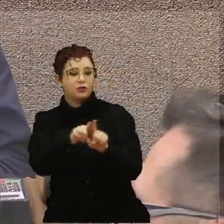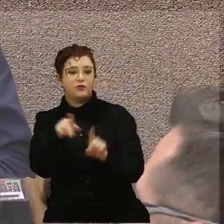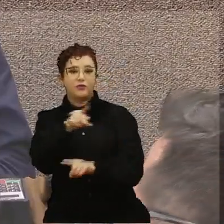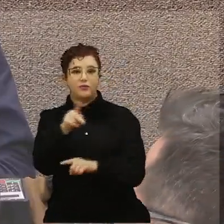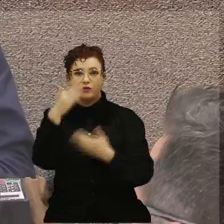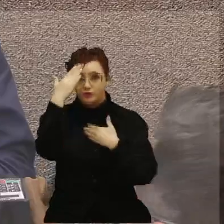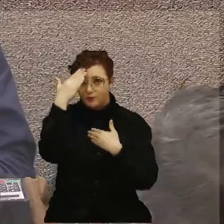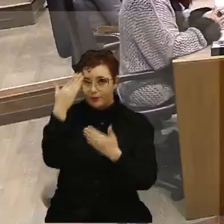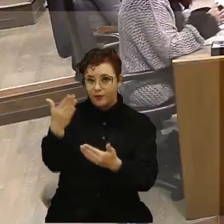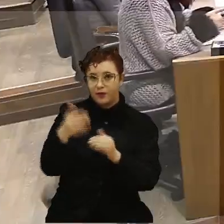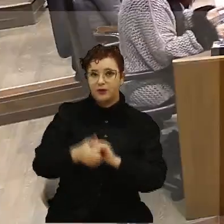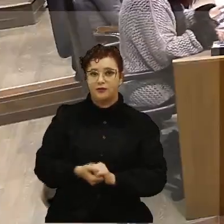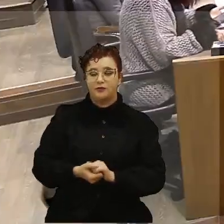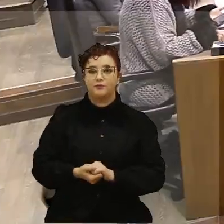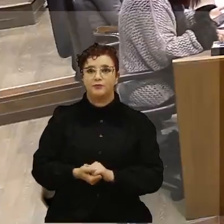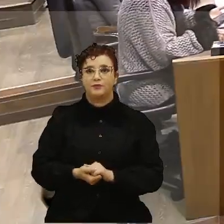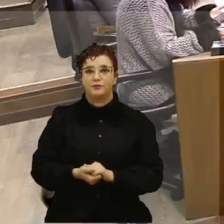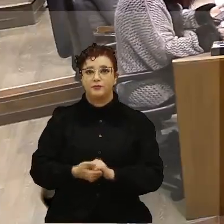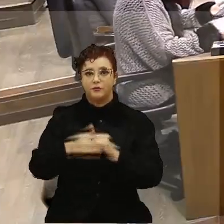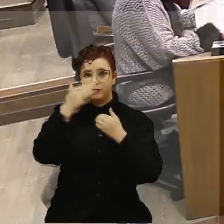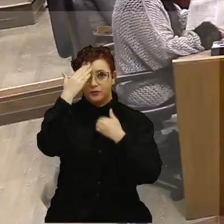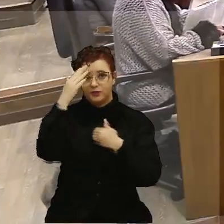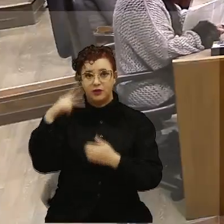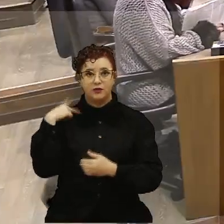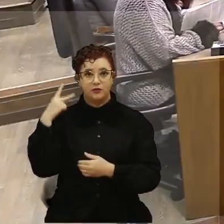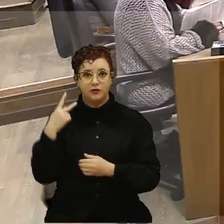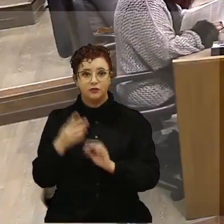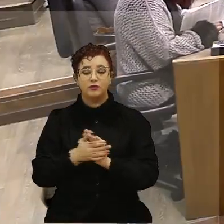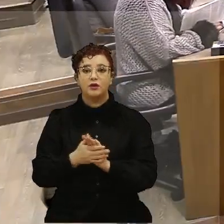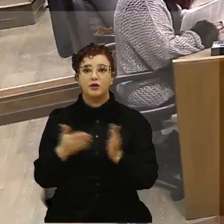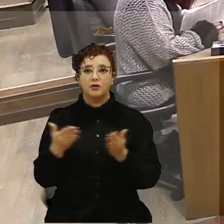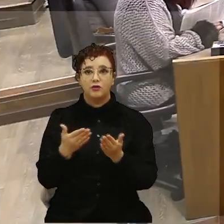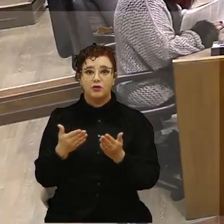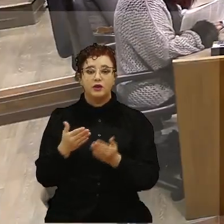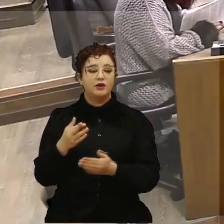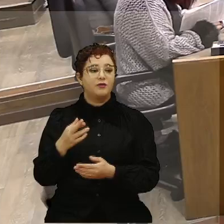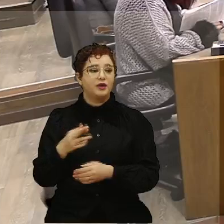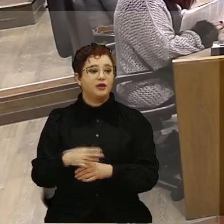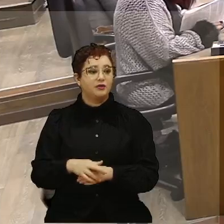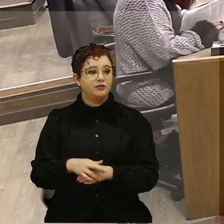obrigado. Obrigada, vereador Edson. Com a palavra, o vereador Rafael Bado.